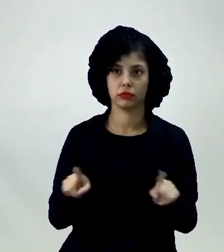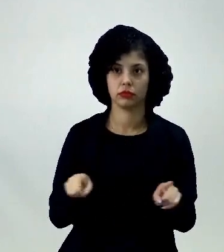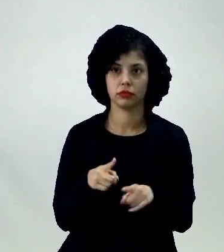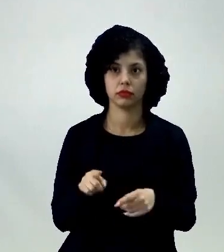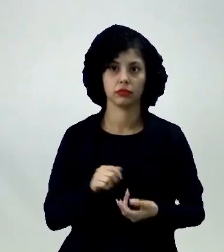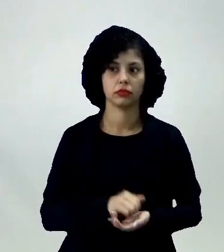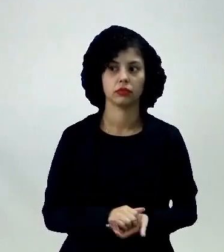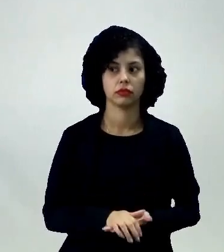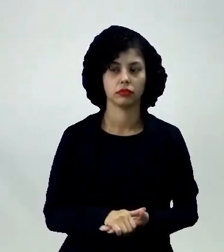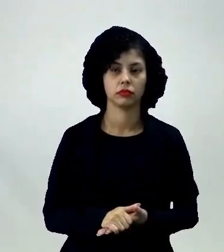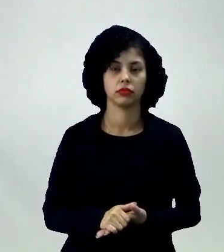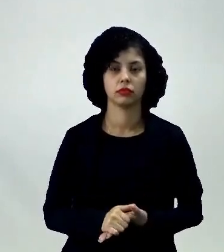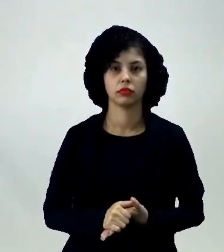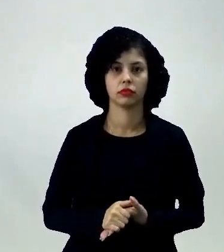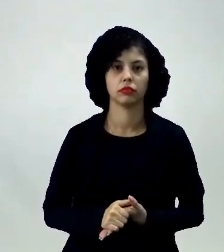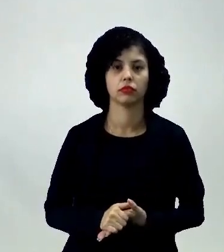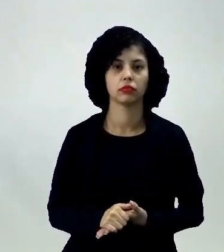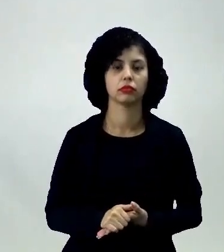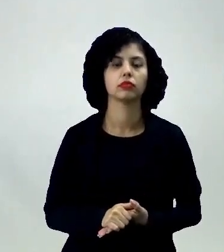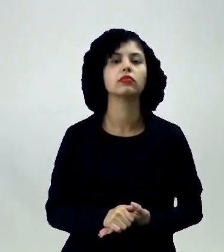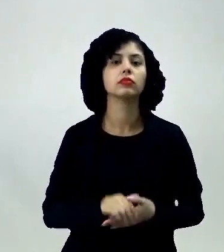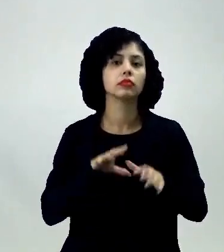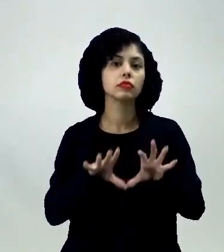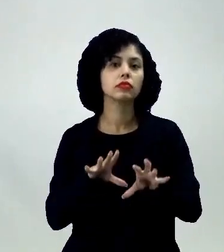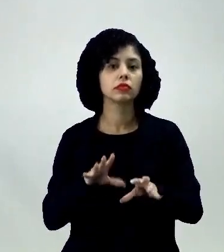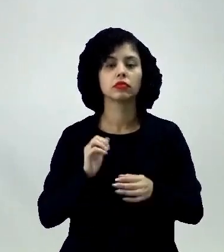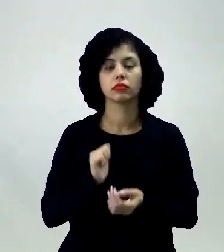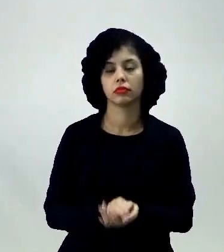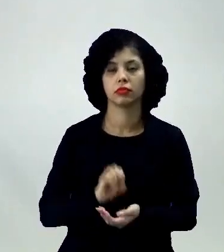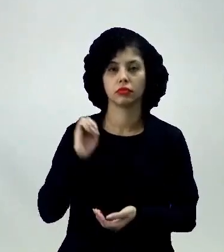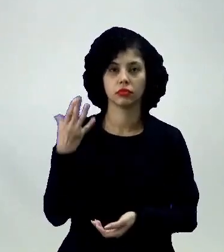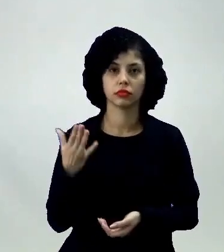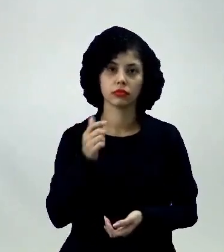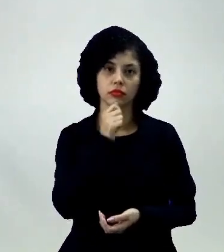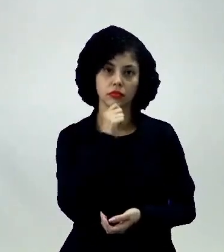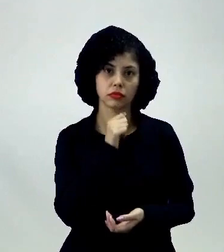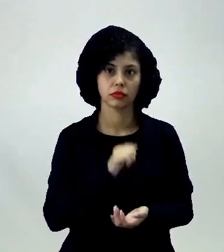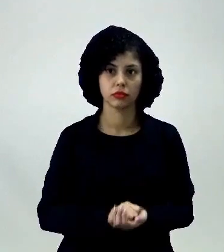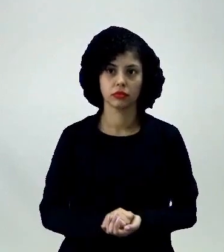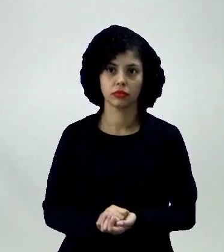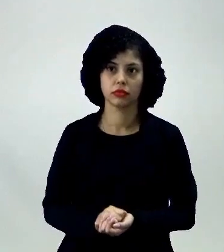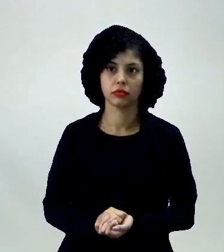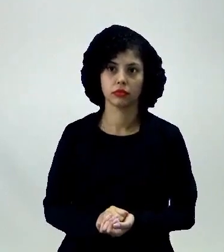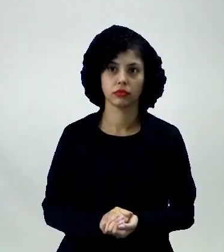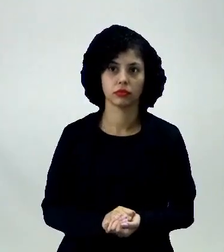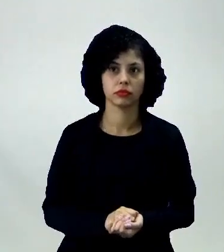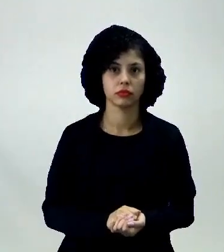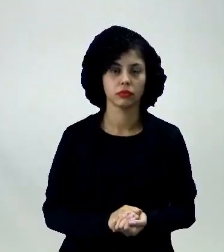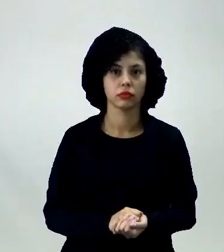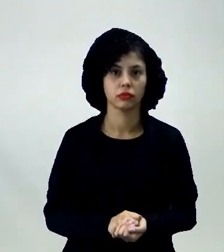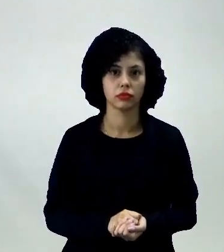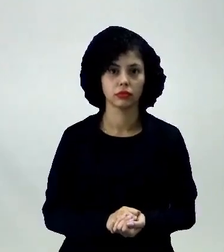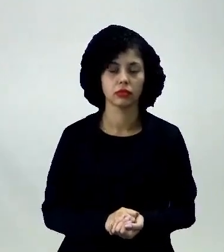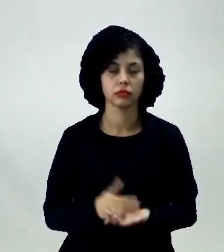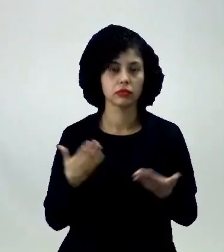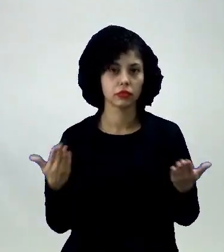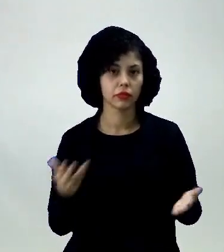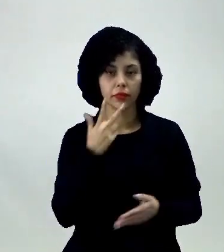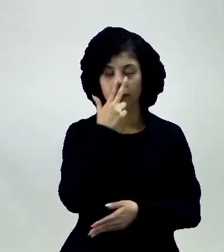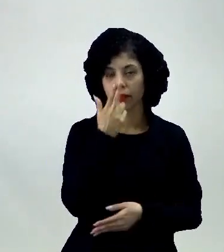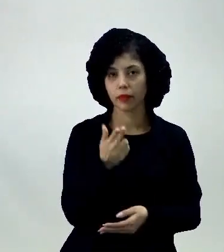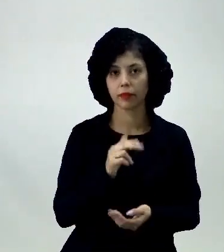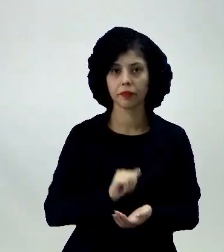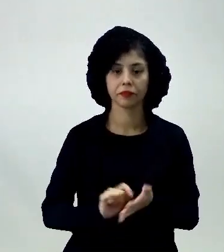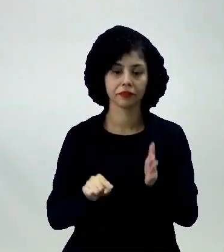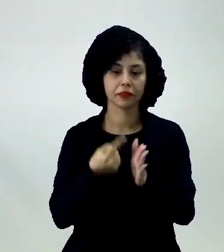música, né? Tocando ali. Então foi dessa forma que aconteceu com o flautista mecânico aí dos irmãos Banyu, tá? Que parece